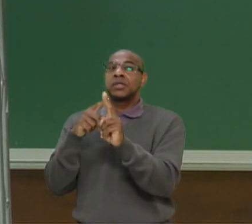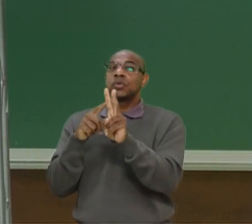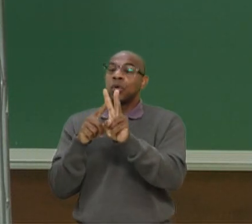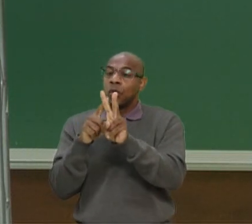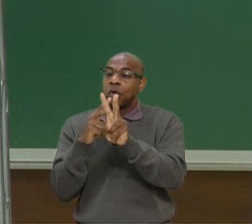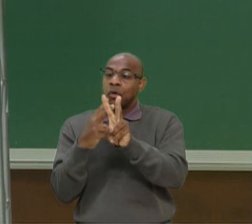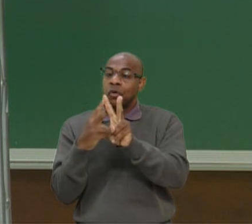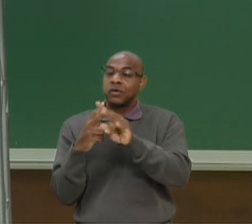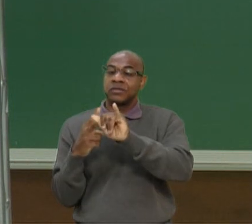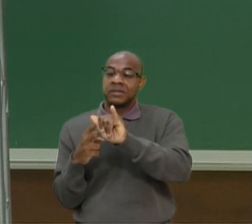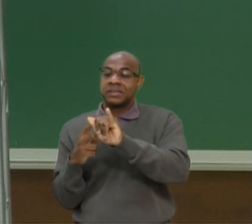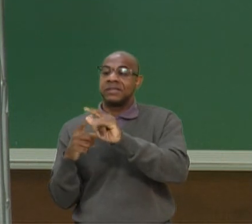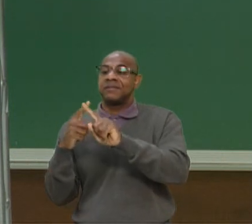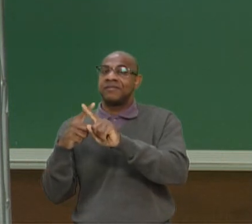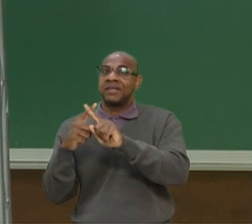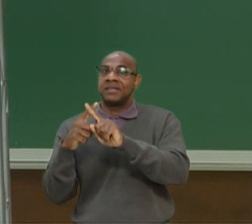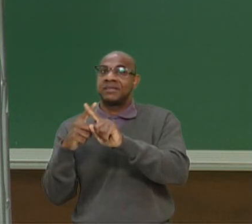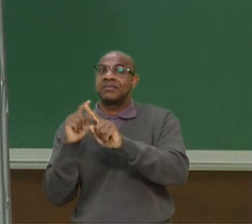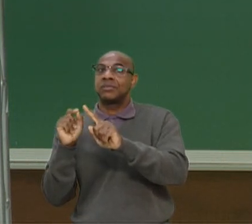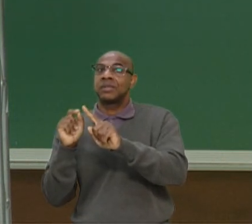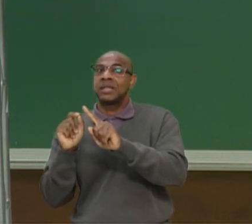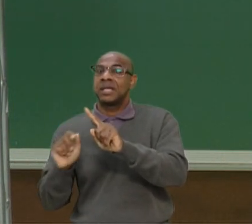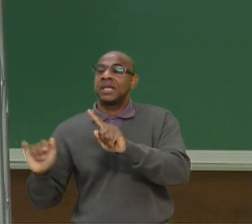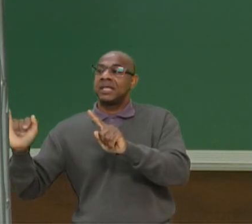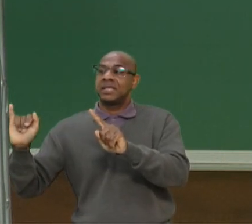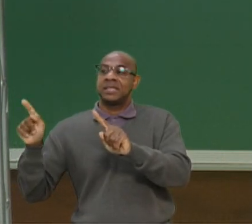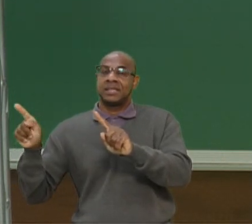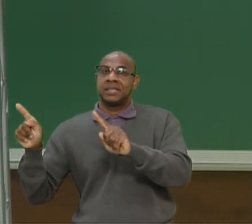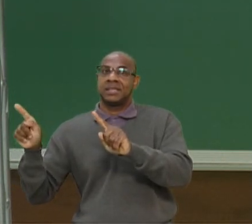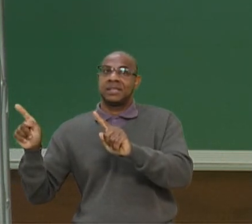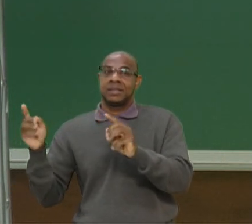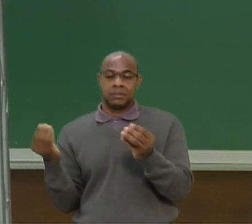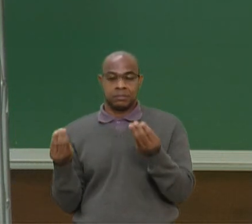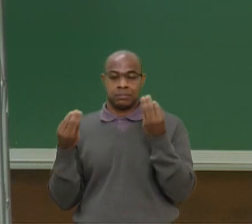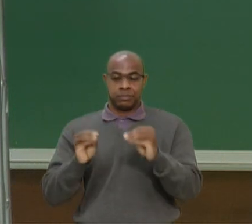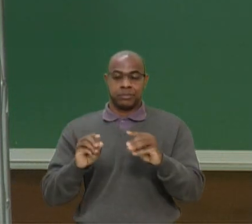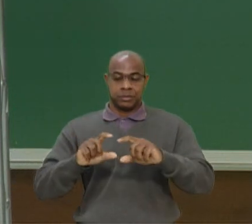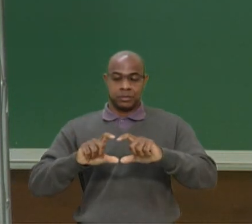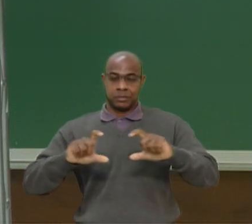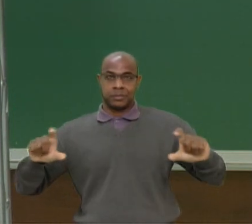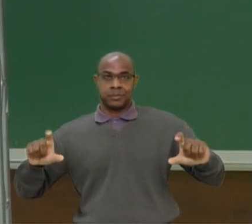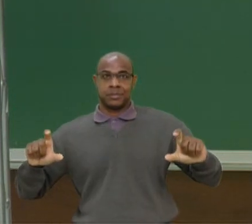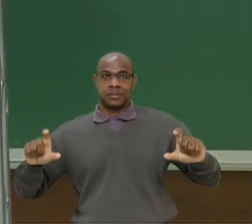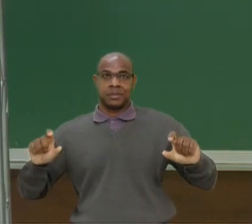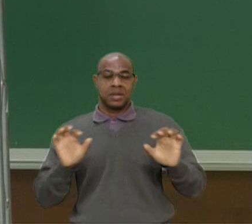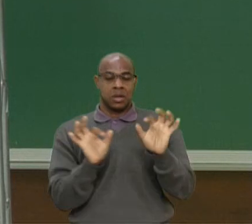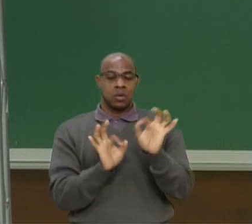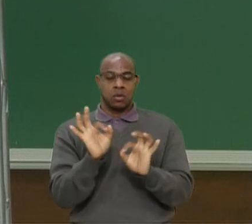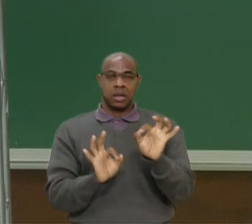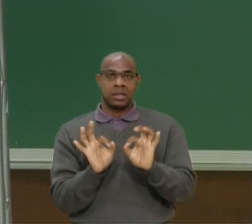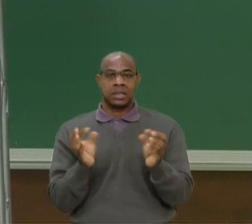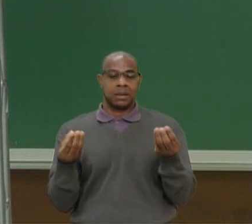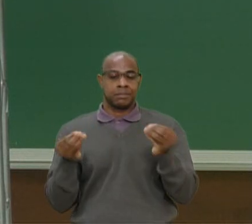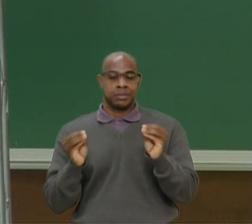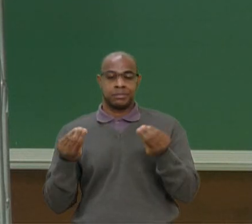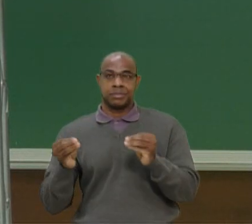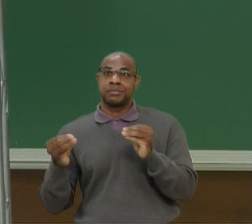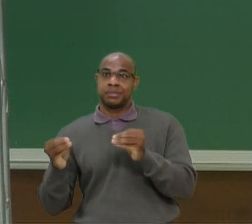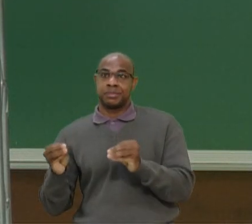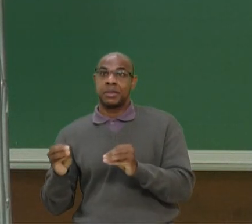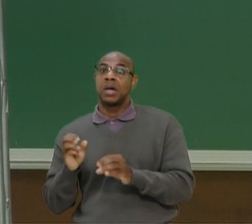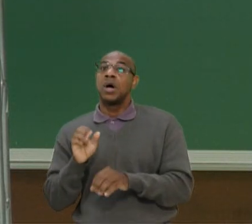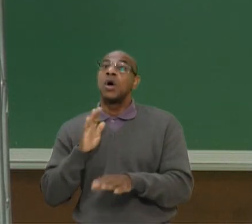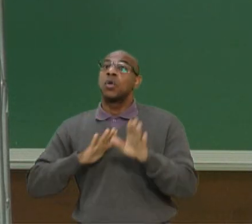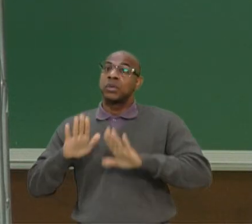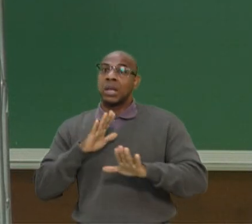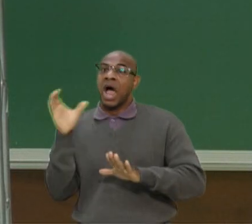de colocar a operação, é melhor colocar do que fazer tudo de cabeça, que a pressa para nós, nesse caso, pode levar um